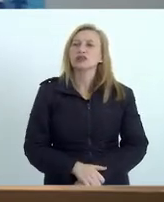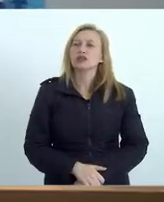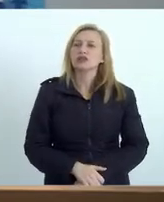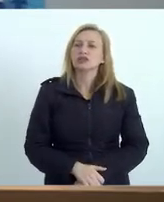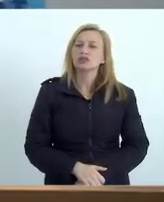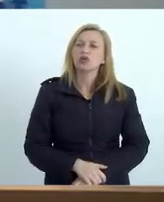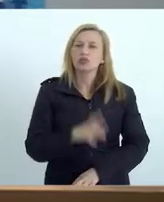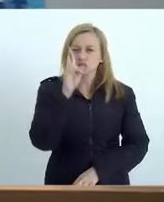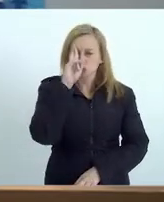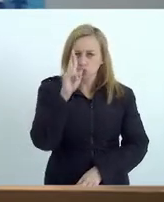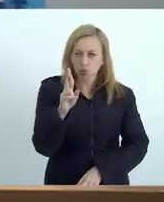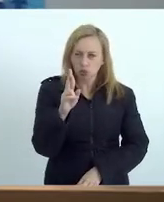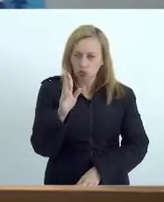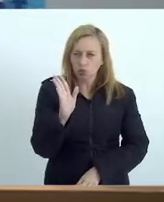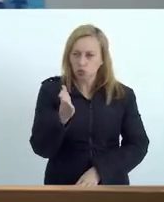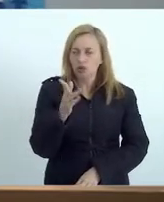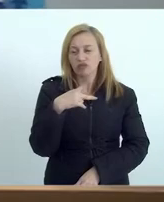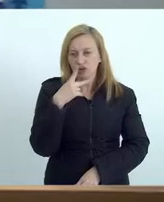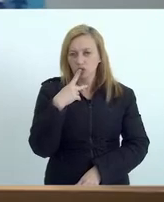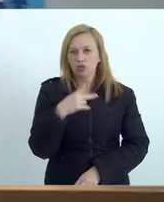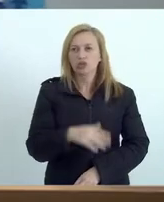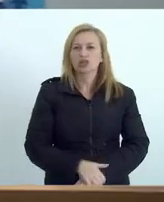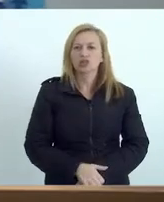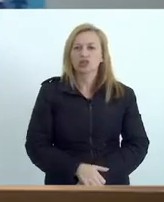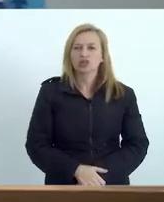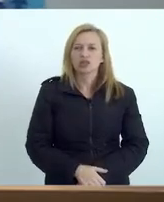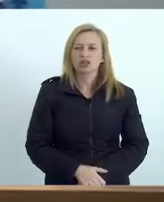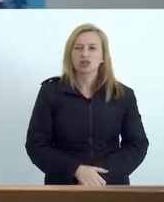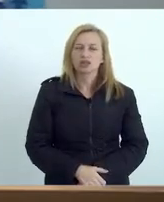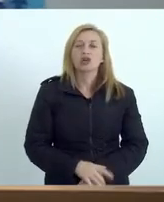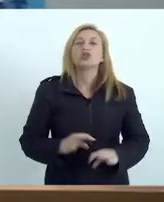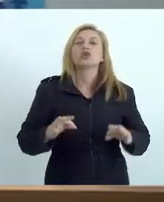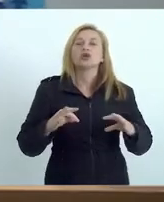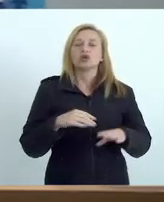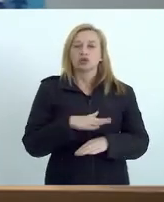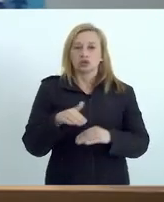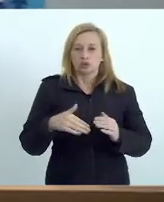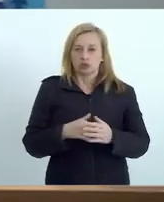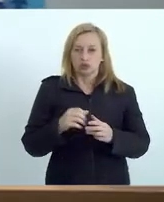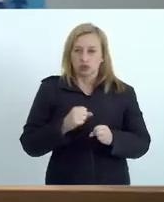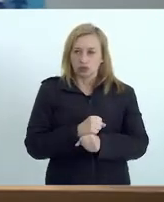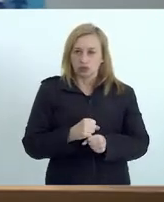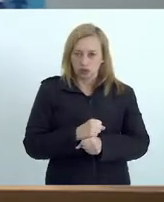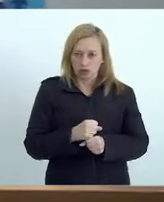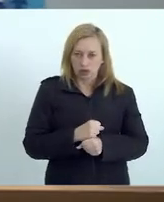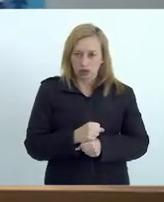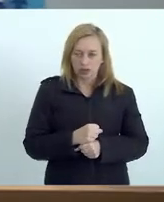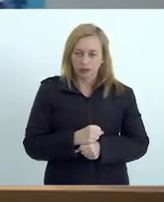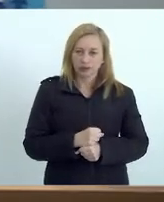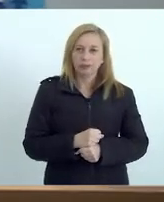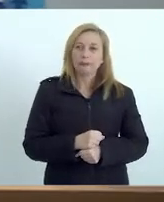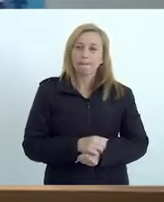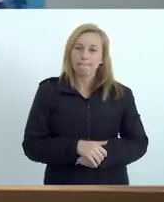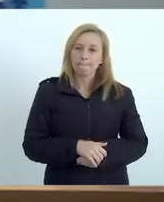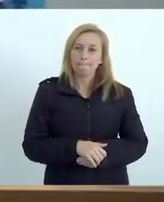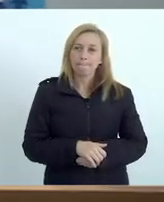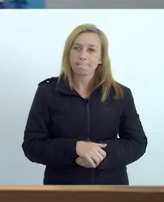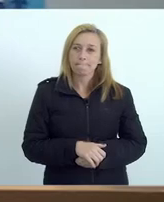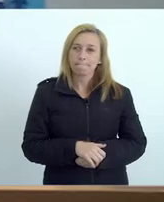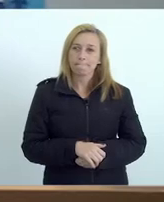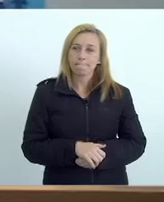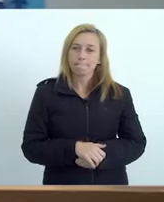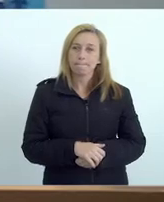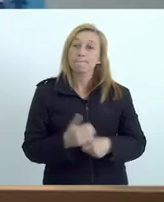como o senhor como o senhor falou é todo o ano ou como deveria ser todo ano nós